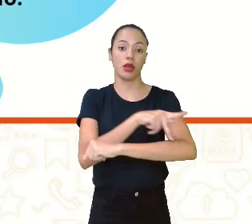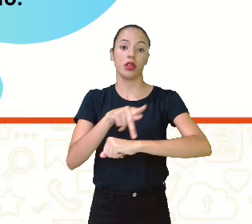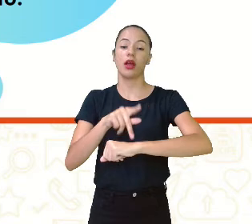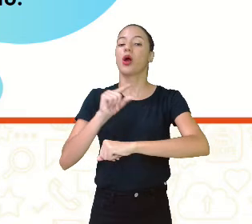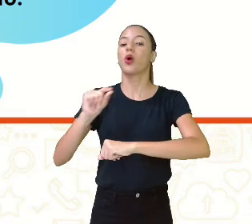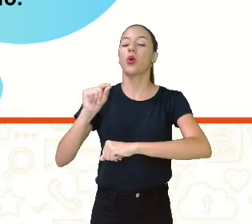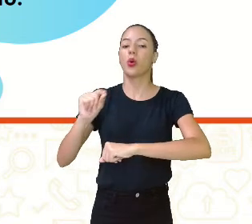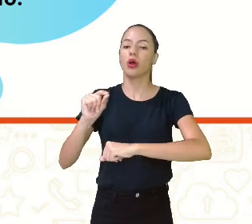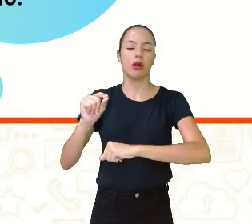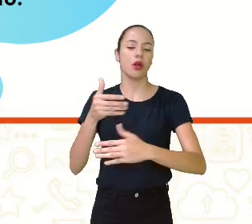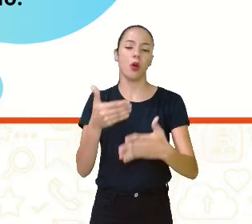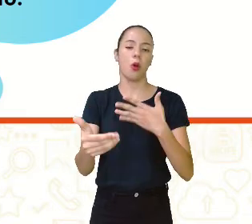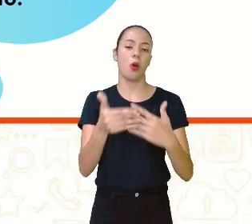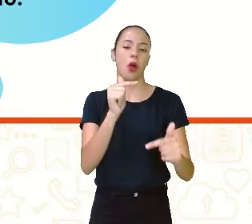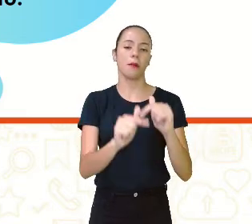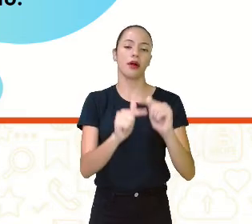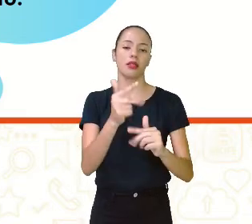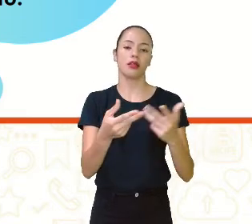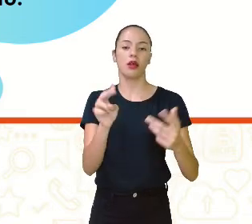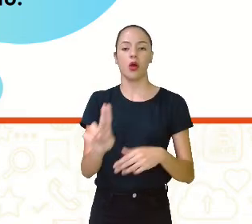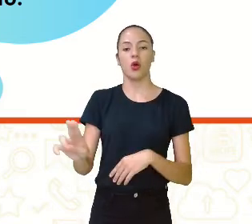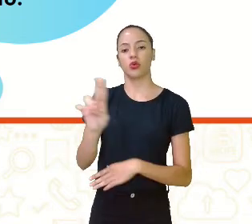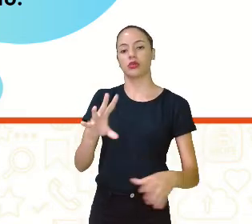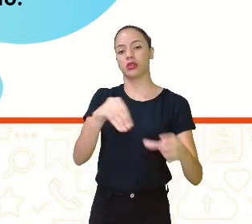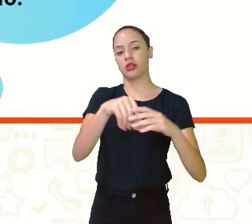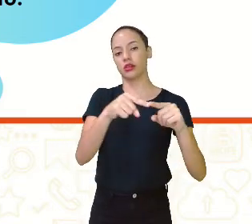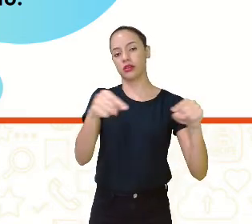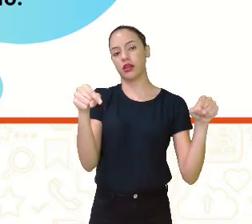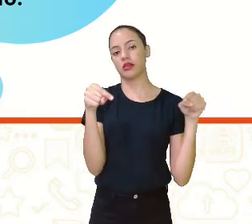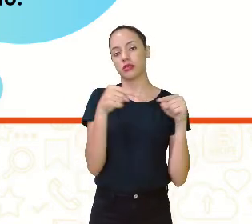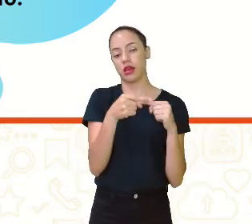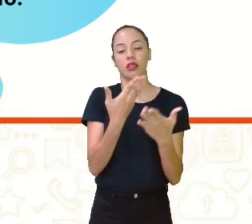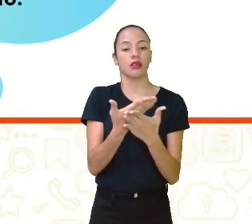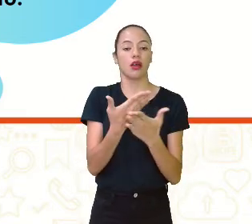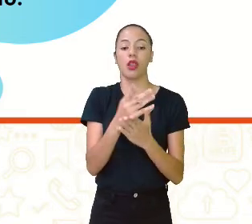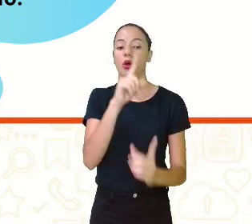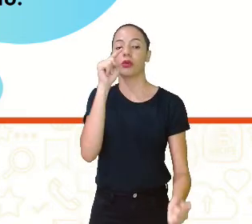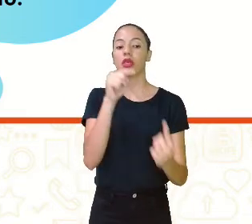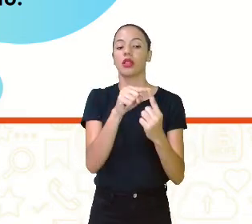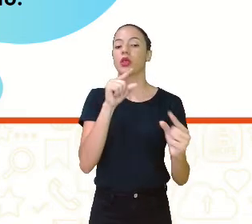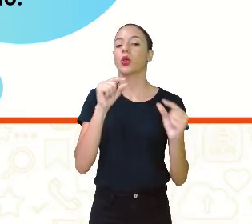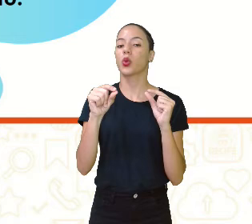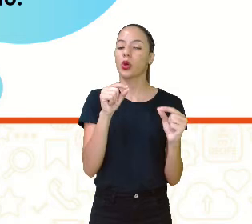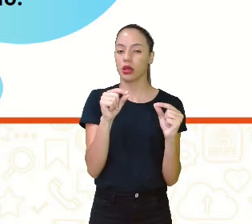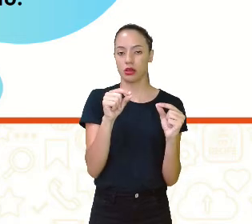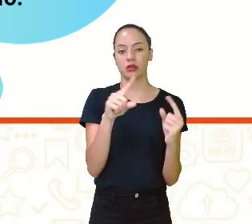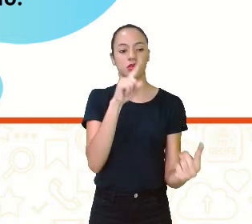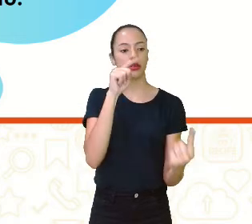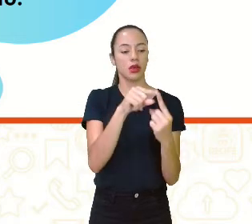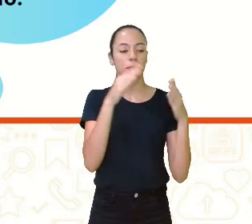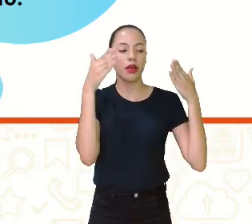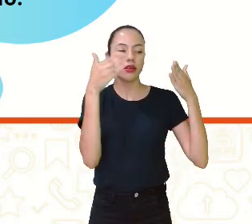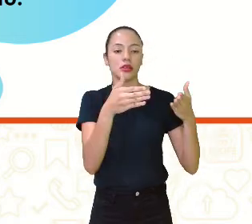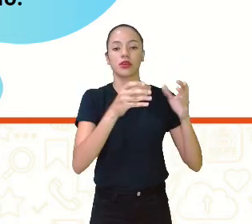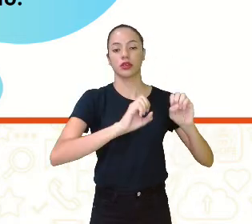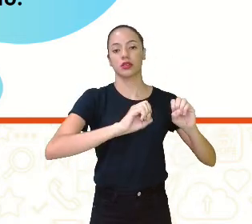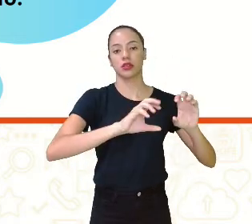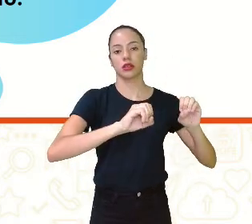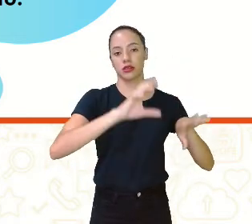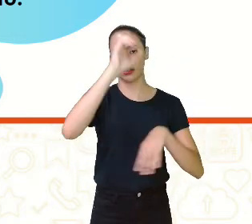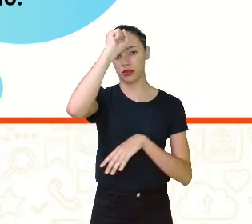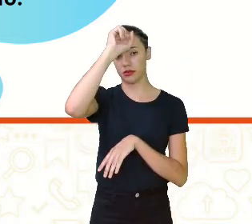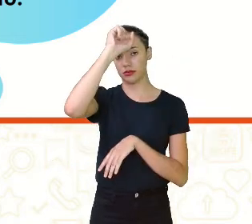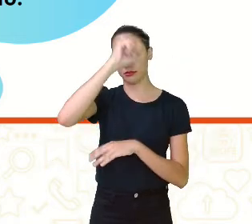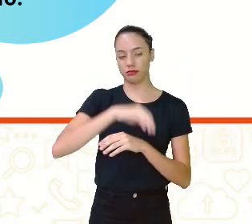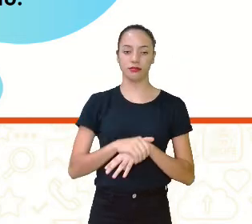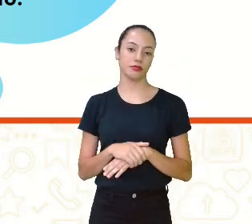e qualquer recurso utilizado em sala de aula com a finalidade específica do ensino e aprendizagem. A